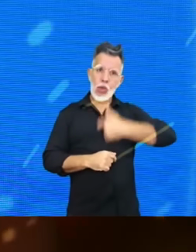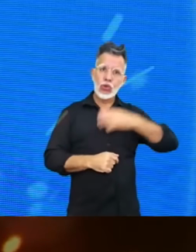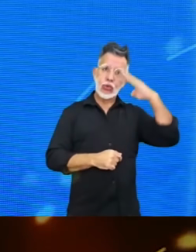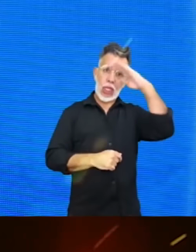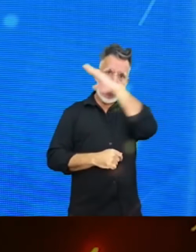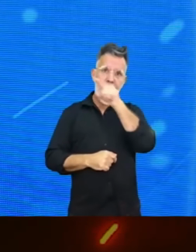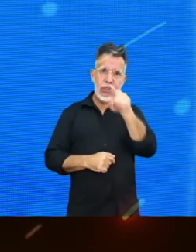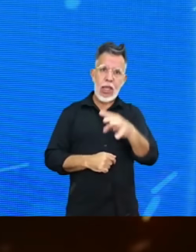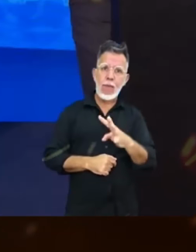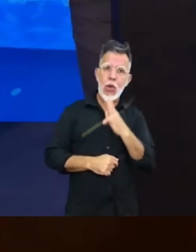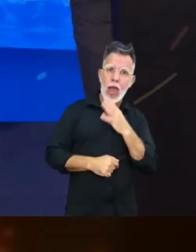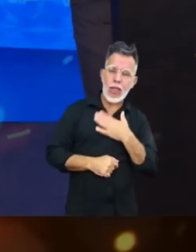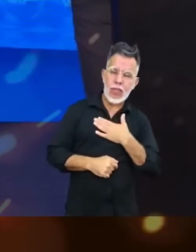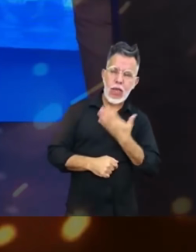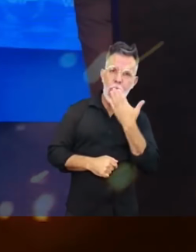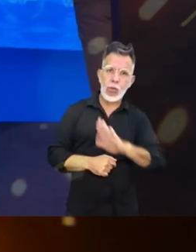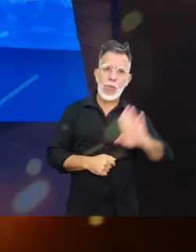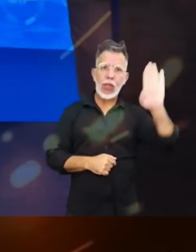prometo